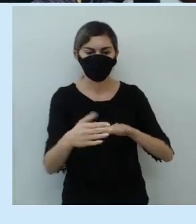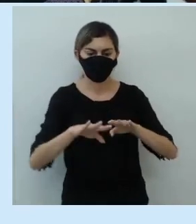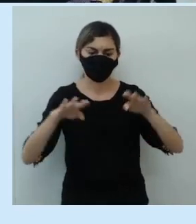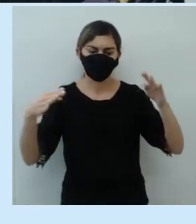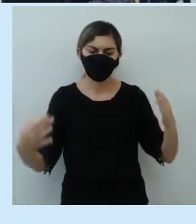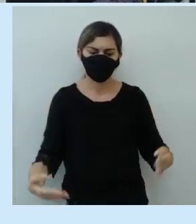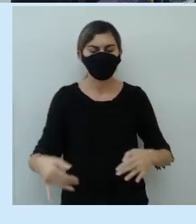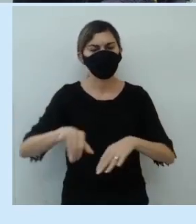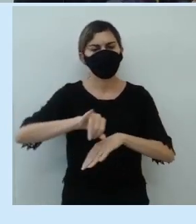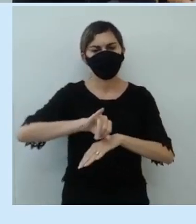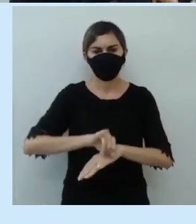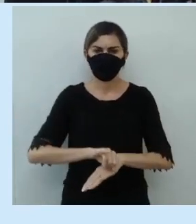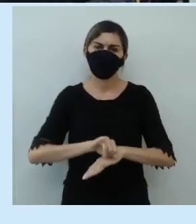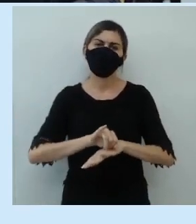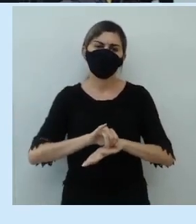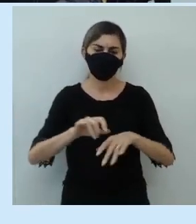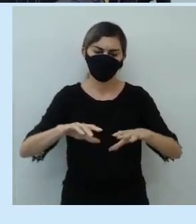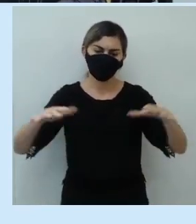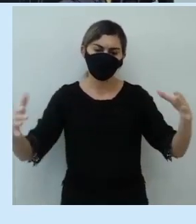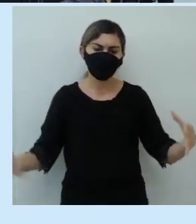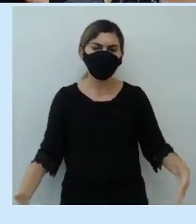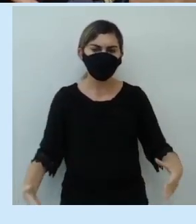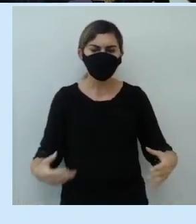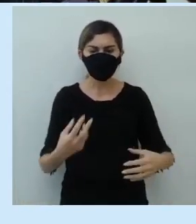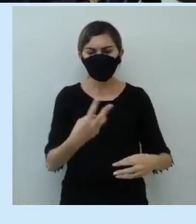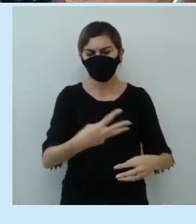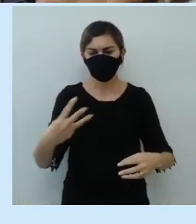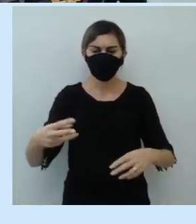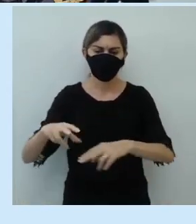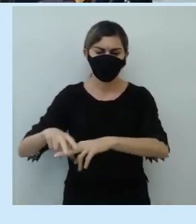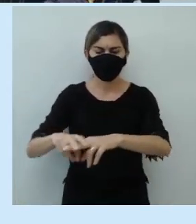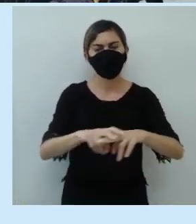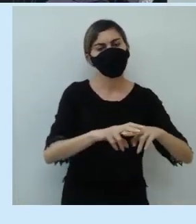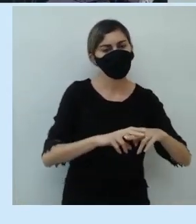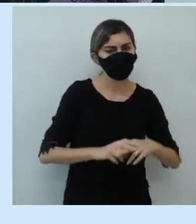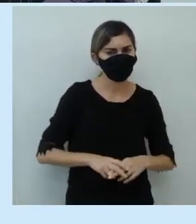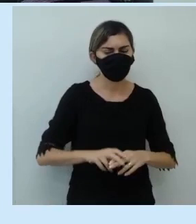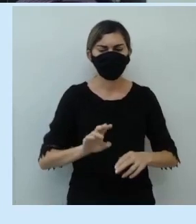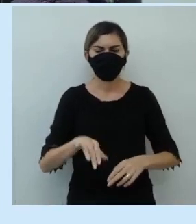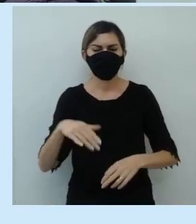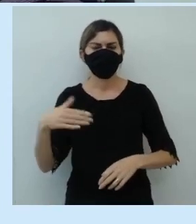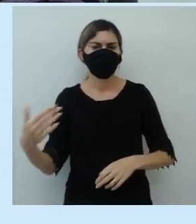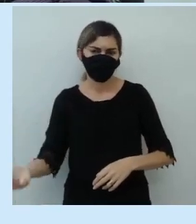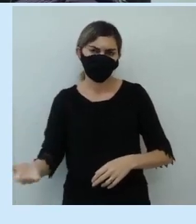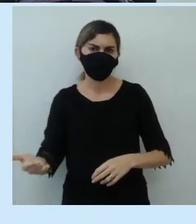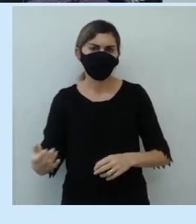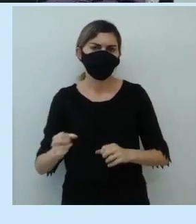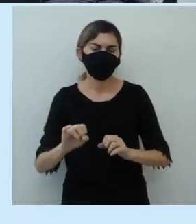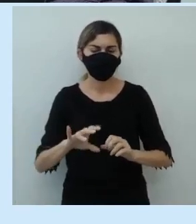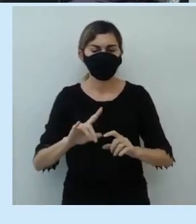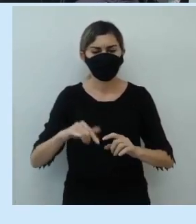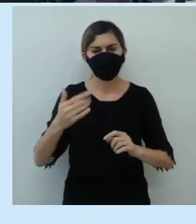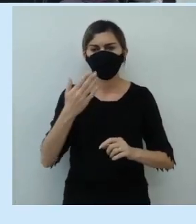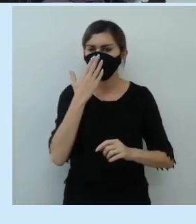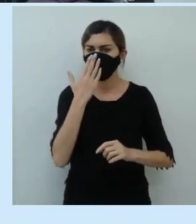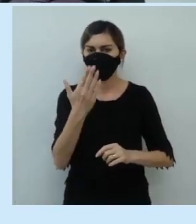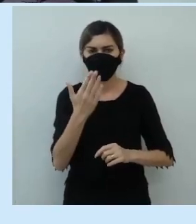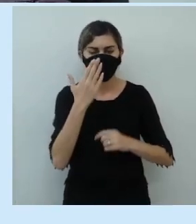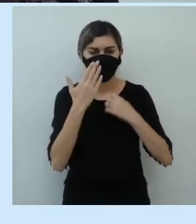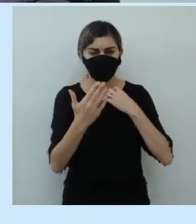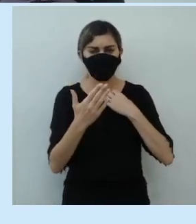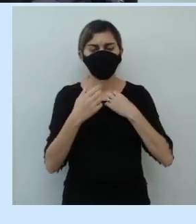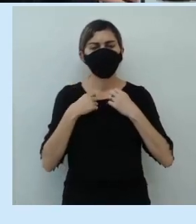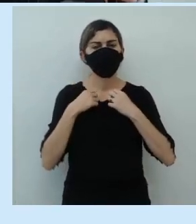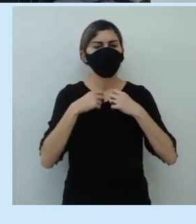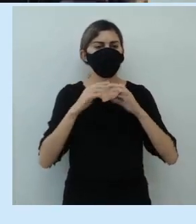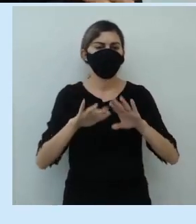de jantar redonda com 3 cadeiras à sua volta. À direita do palco fica a porta da frente. À